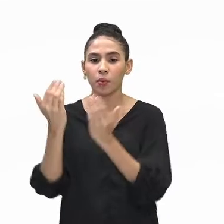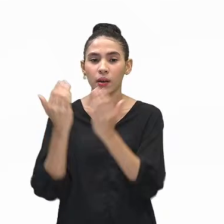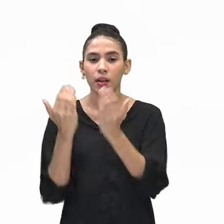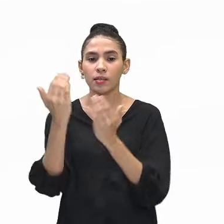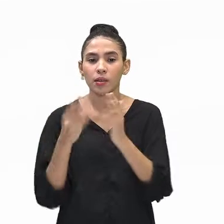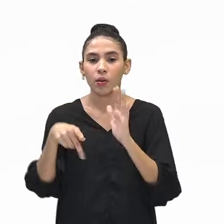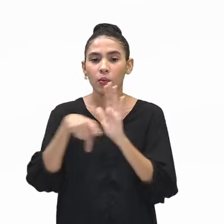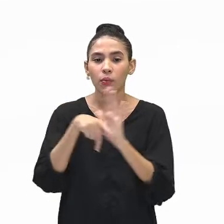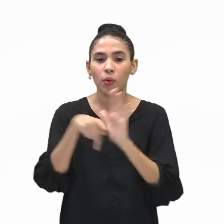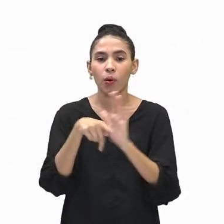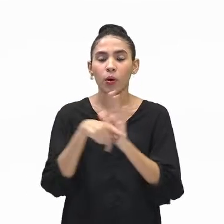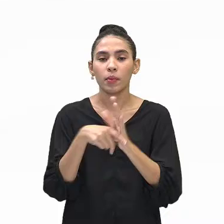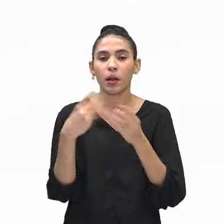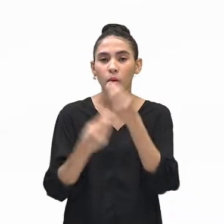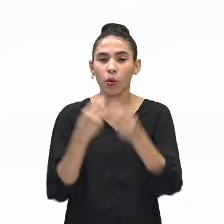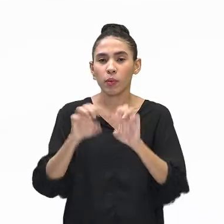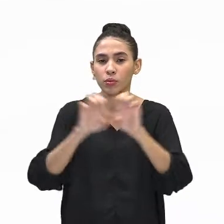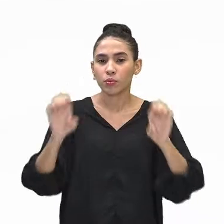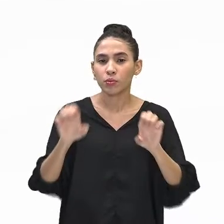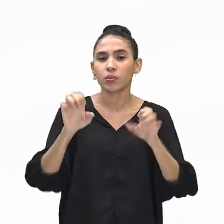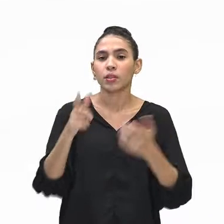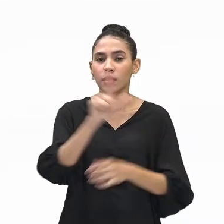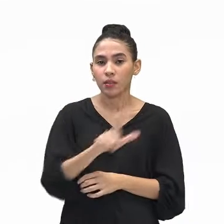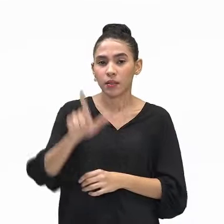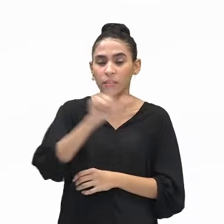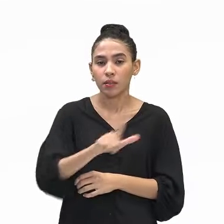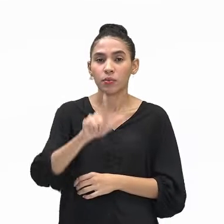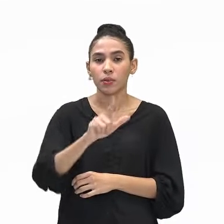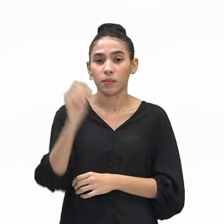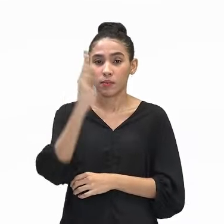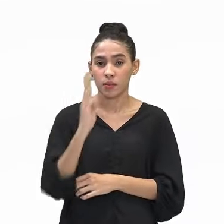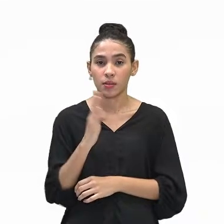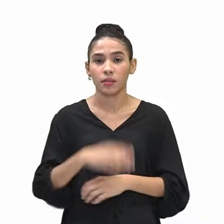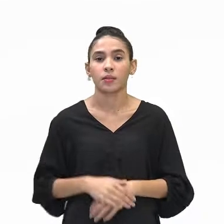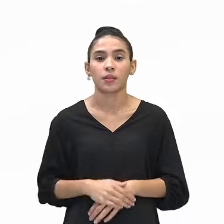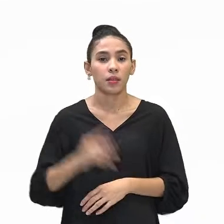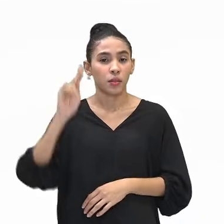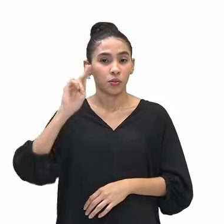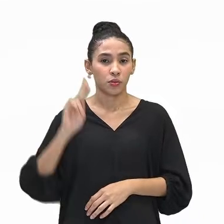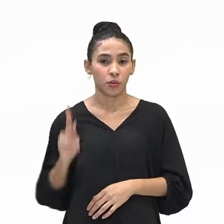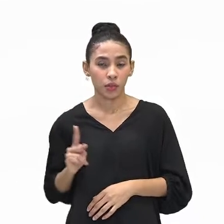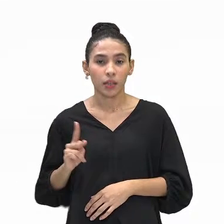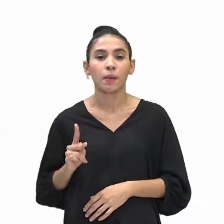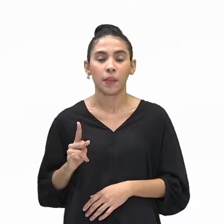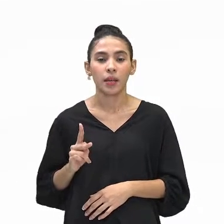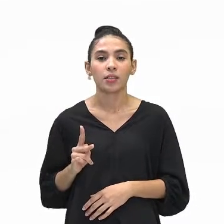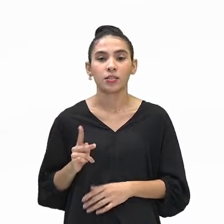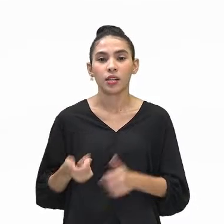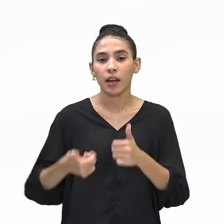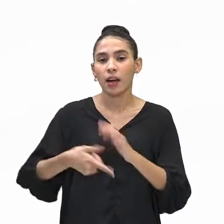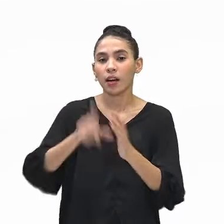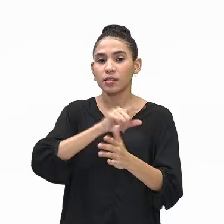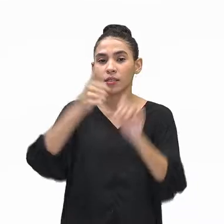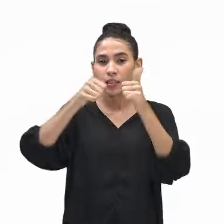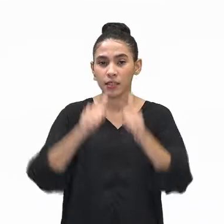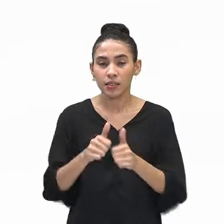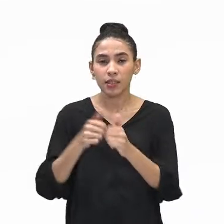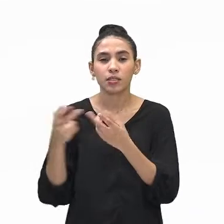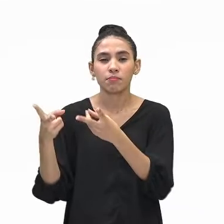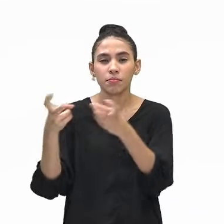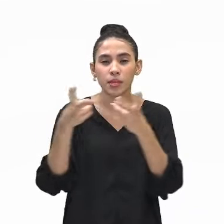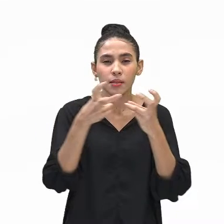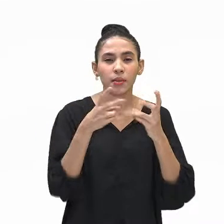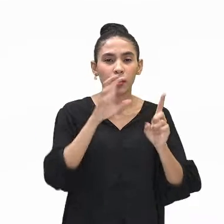e permanências na constituição da literatura brasileira, historicamente construída, percebendo as influências